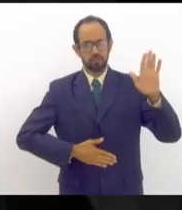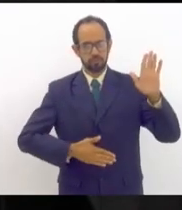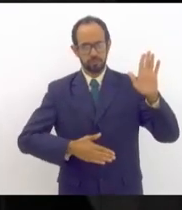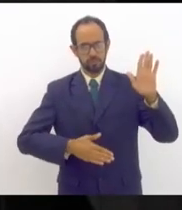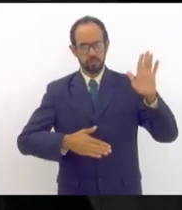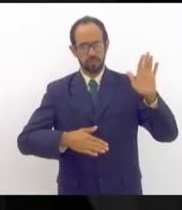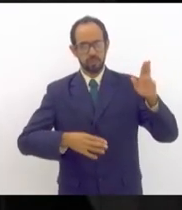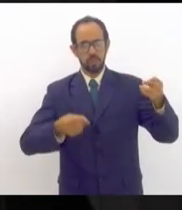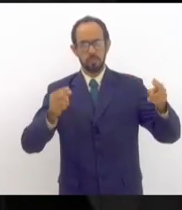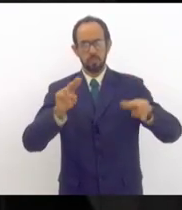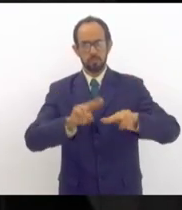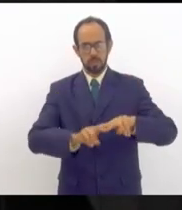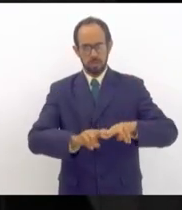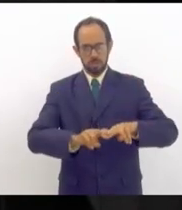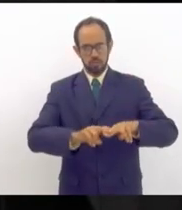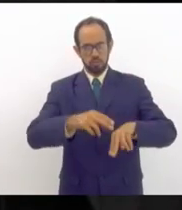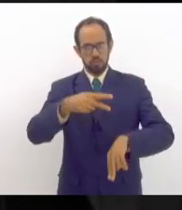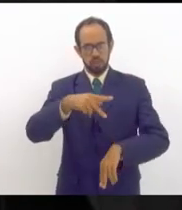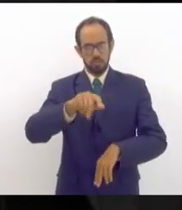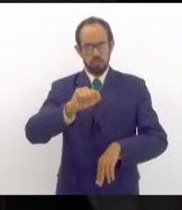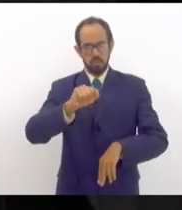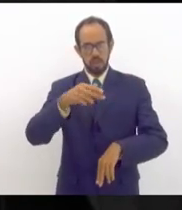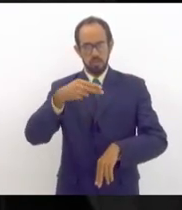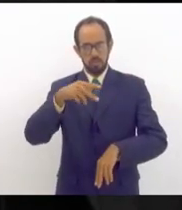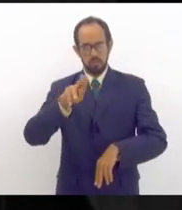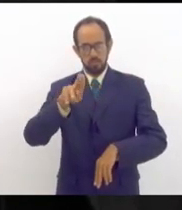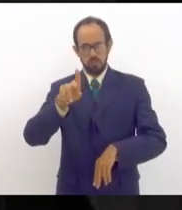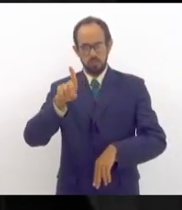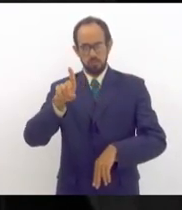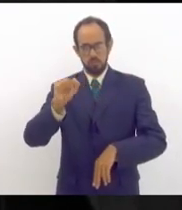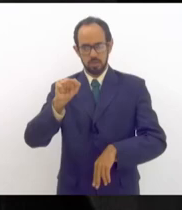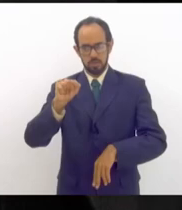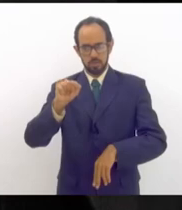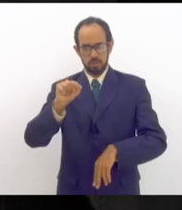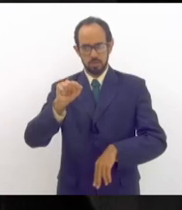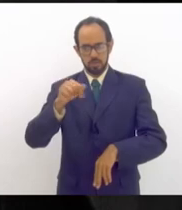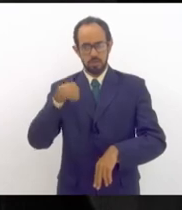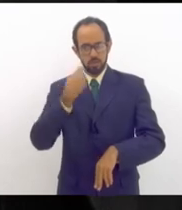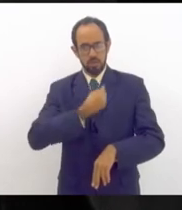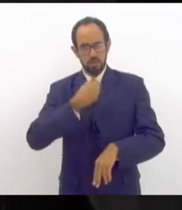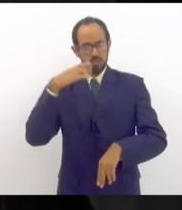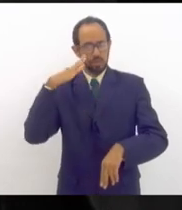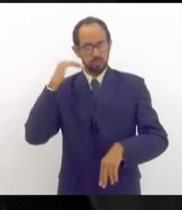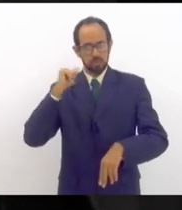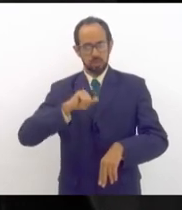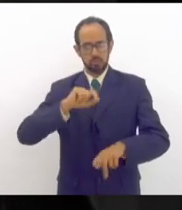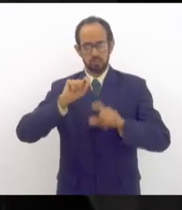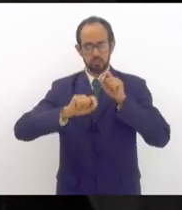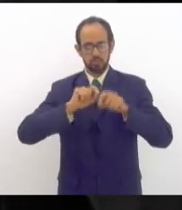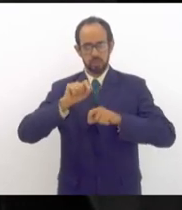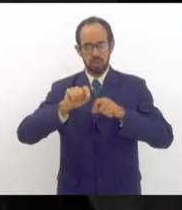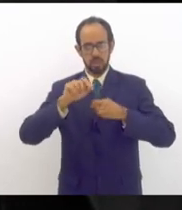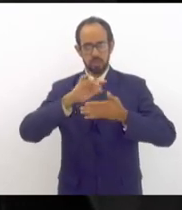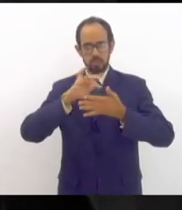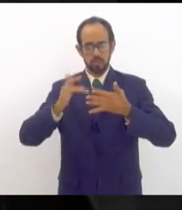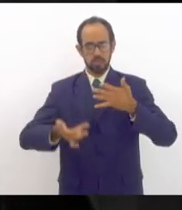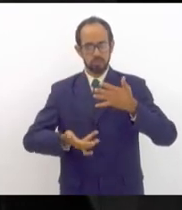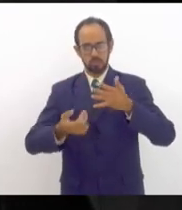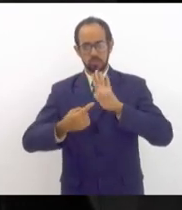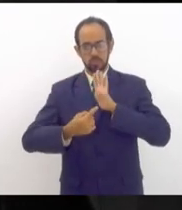na papuda nós sabemos perfeitamente que as redes sociais aí estão